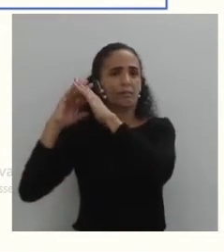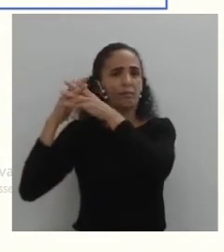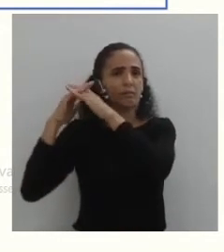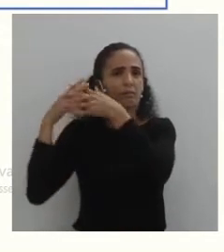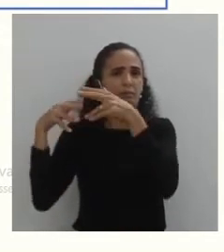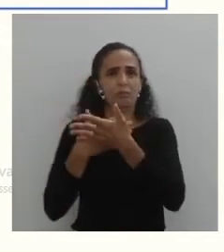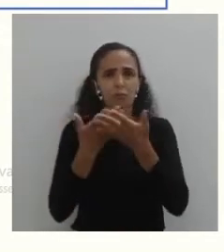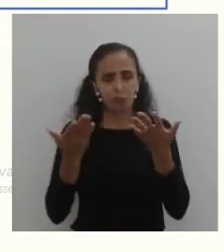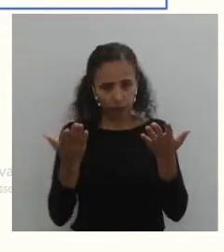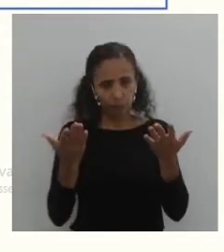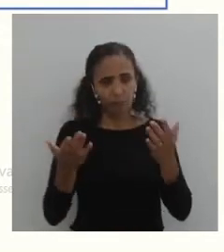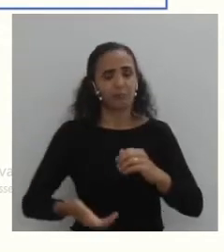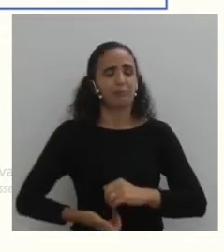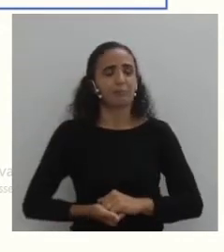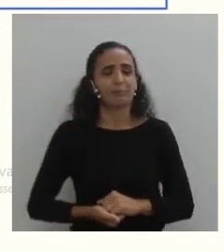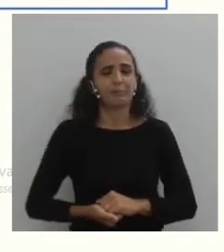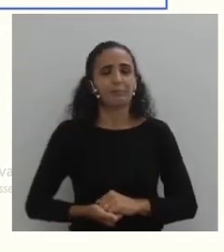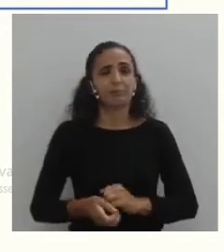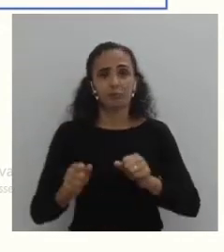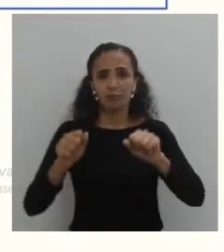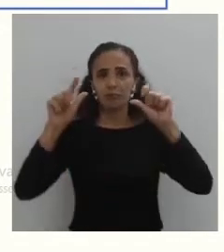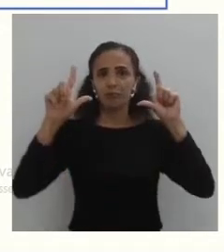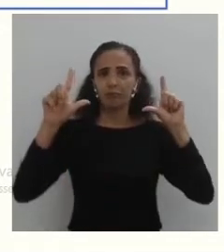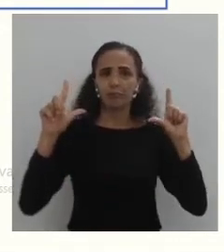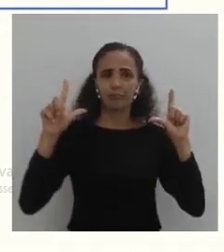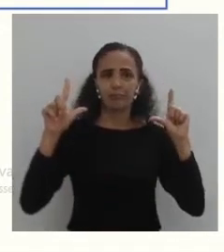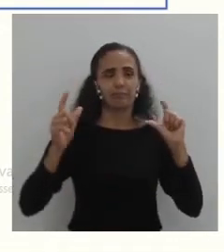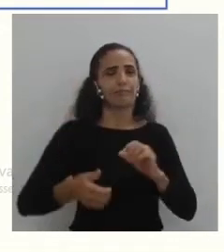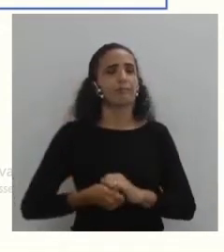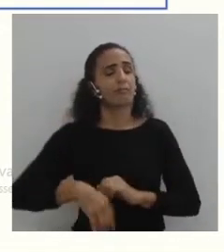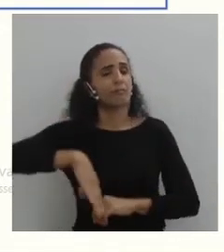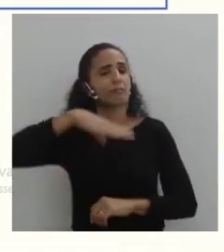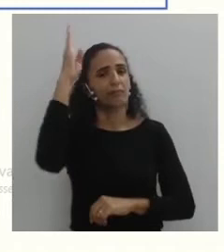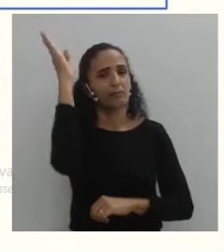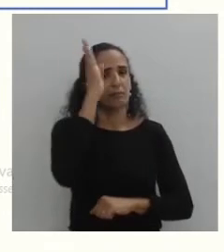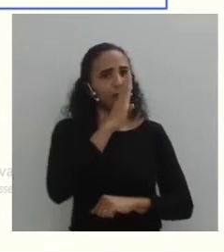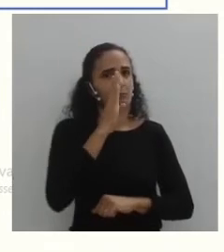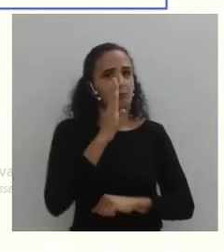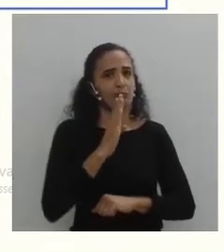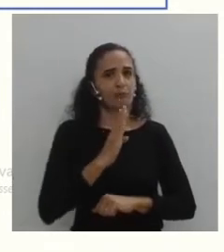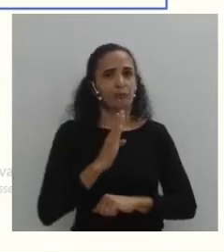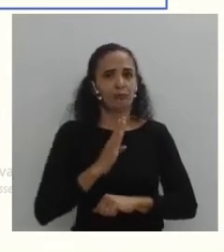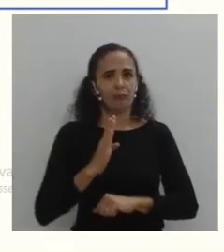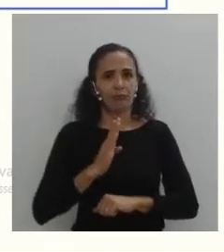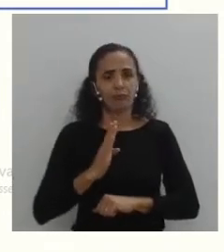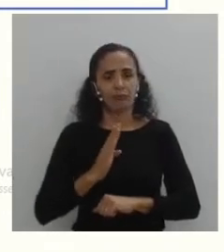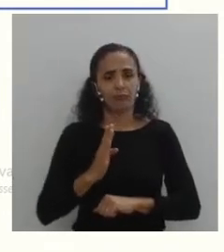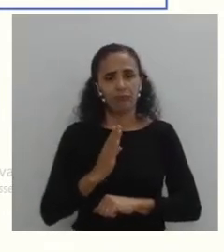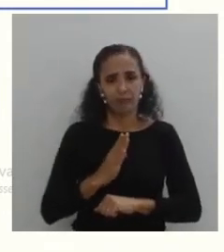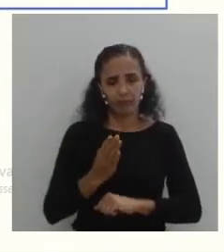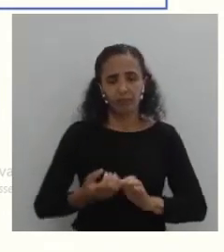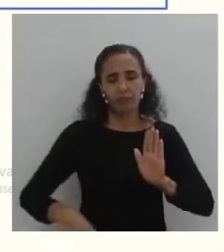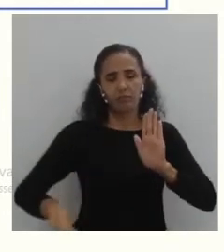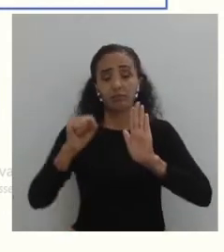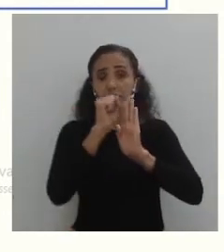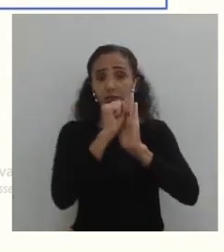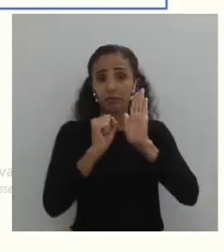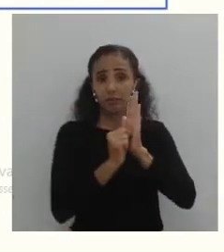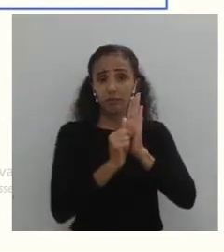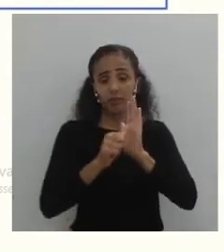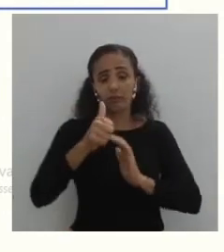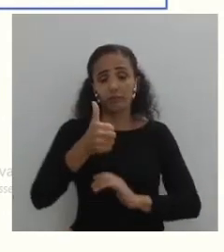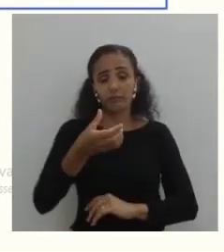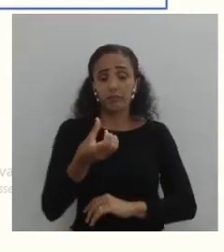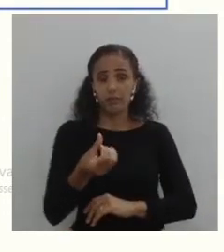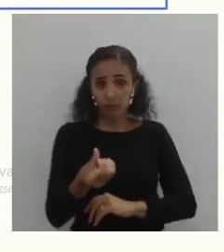ver aqui, ainda na tela, nós temos a seguinte questão. O Brasil foi o destino, entre os séculos XVI